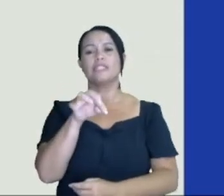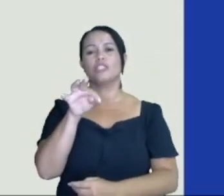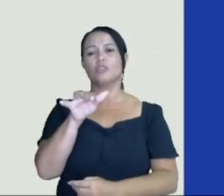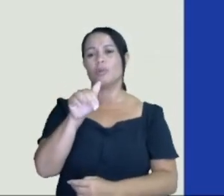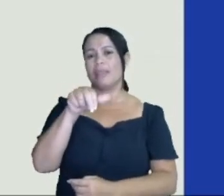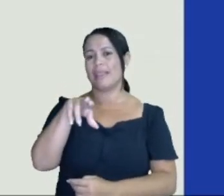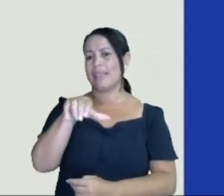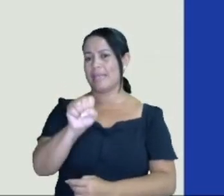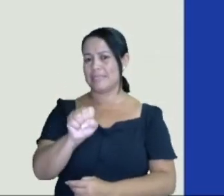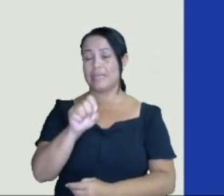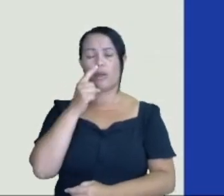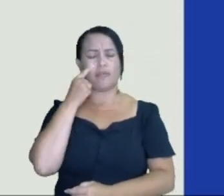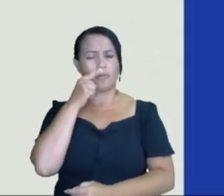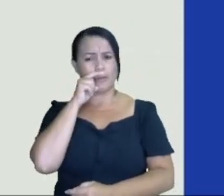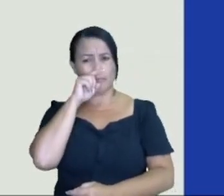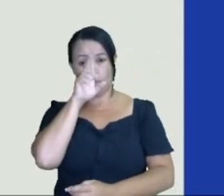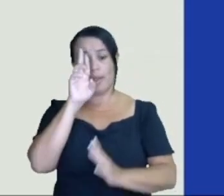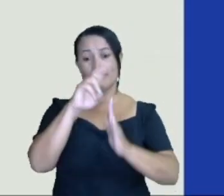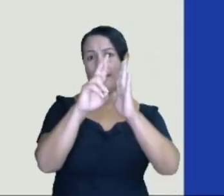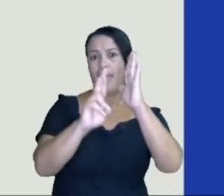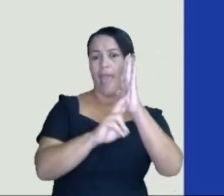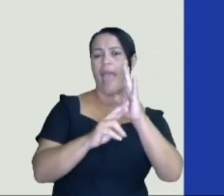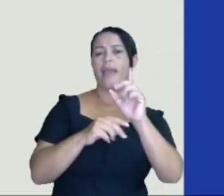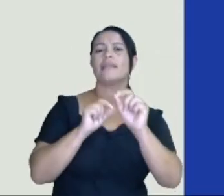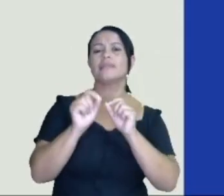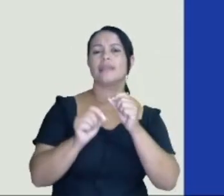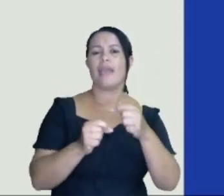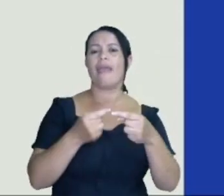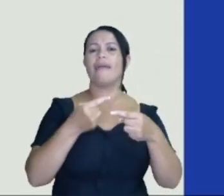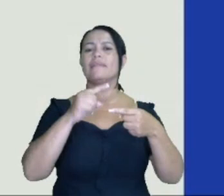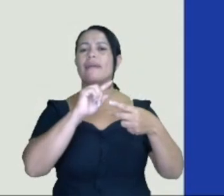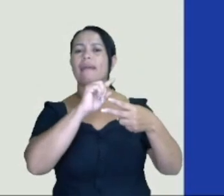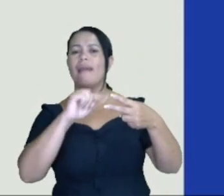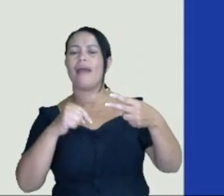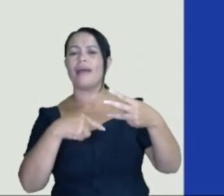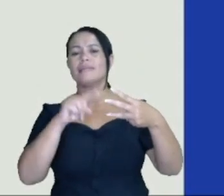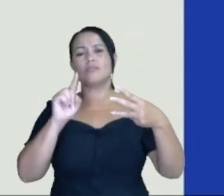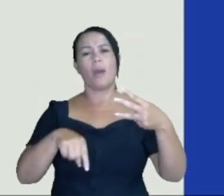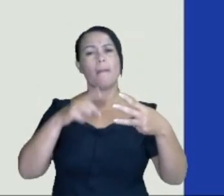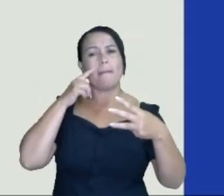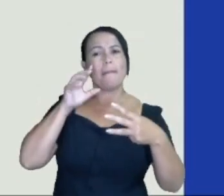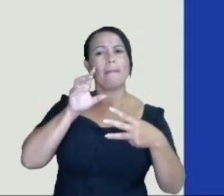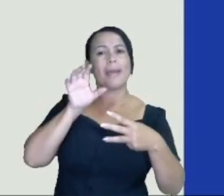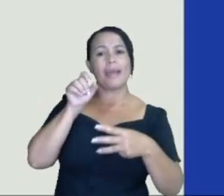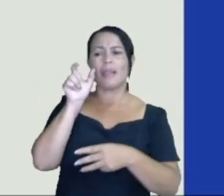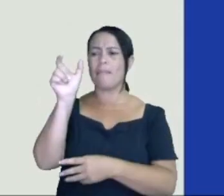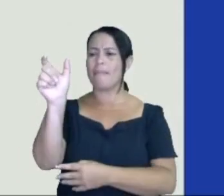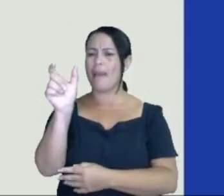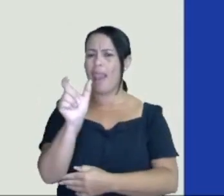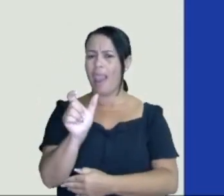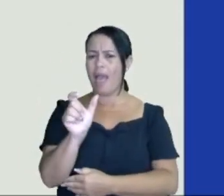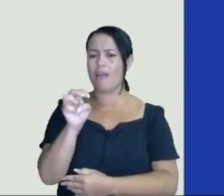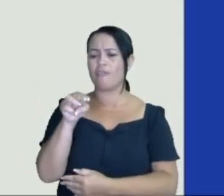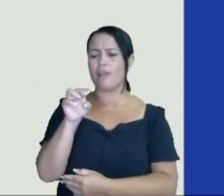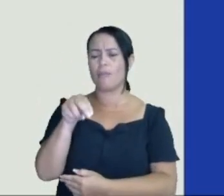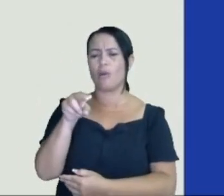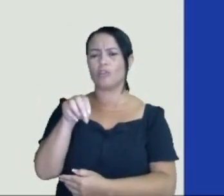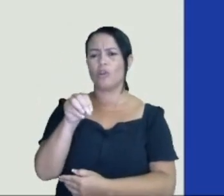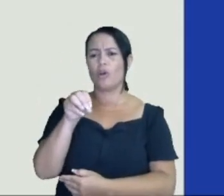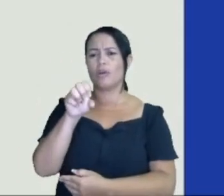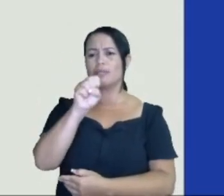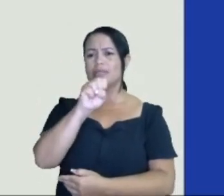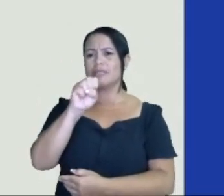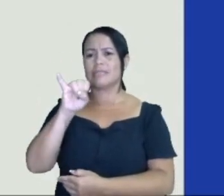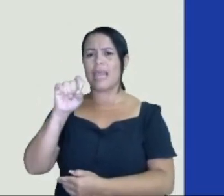Então, vamos para a regra de acentuação, pegando os monossílabos lá. Eu coloquei um xizinho, disse que eu ia falar só